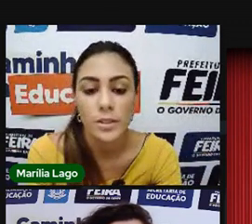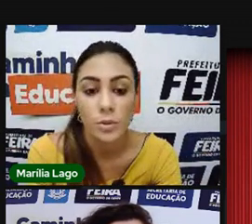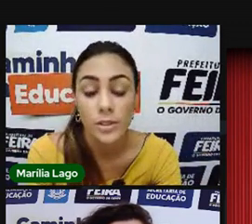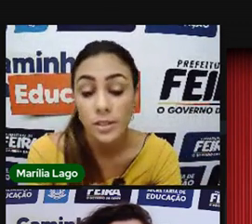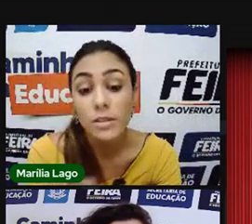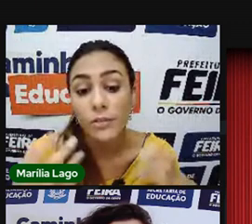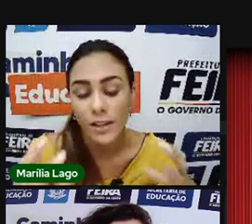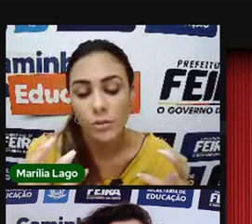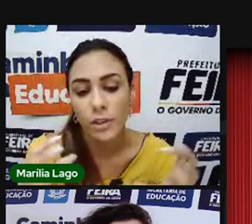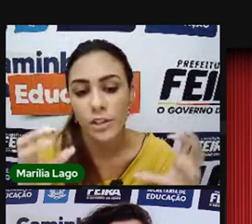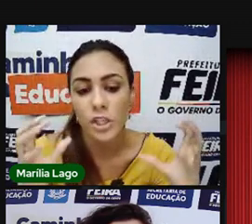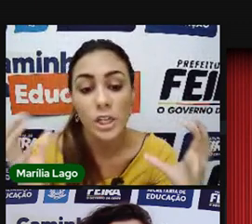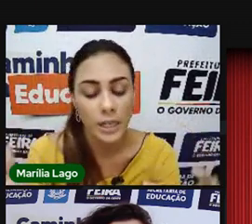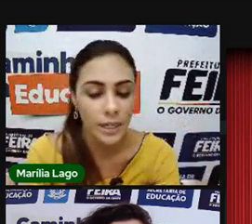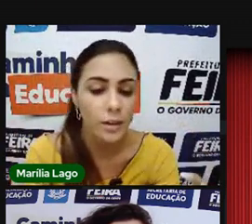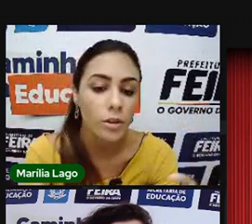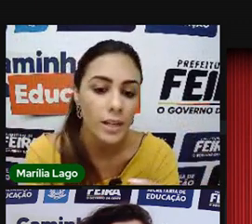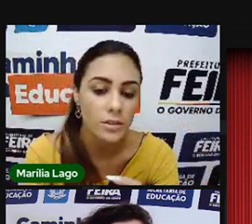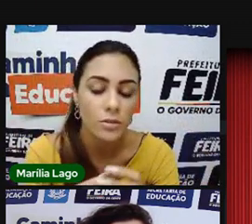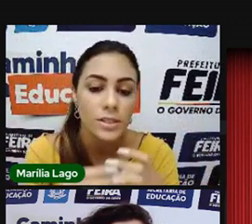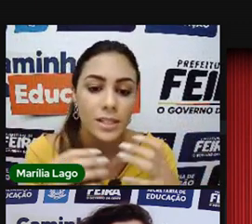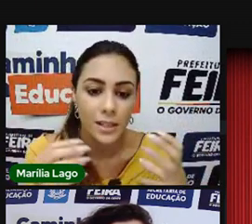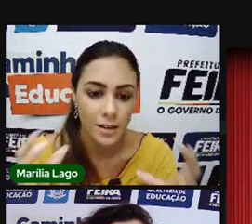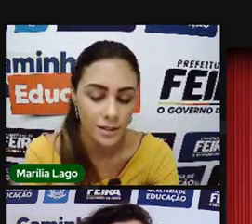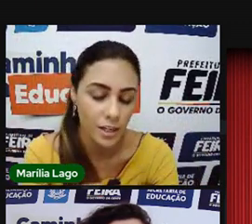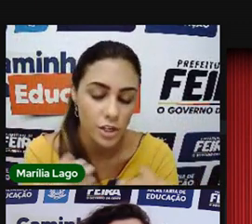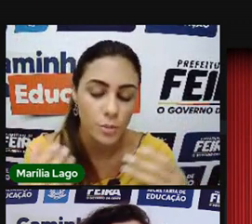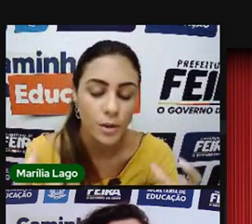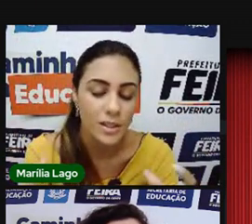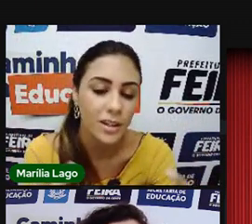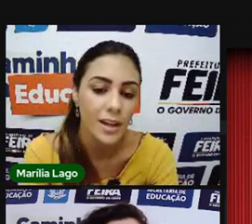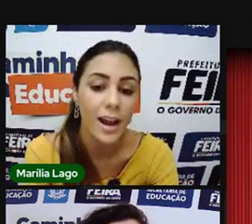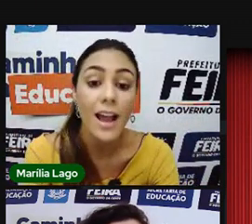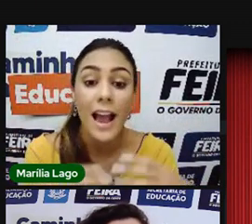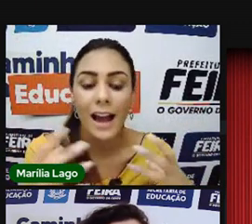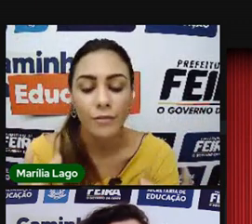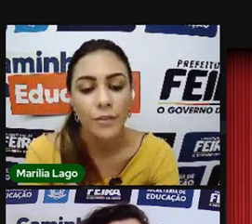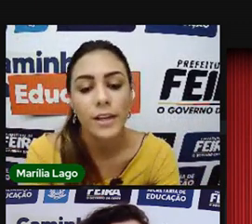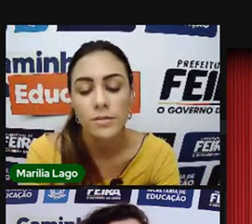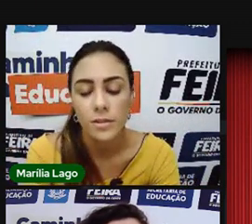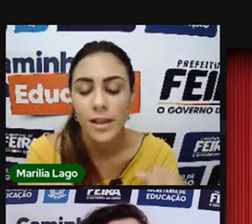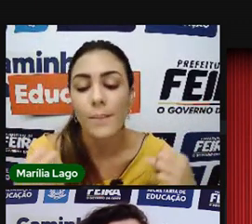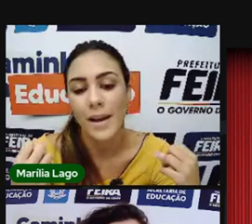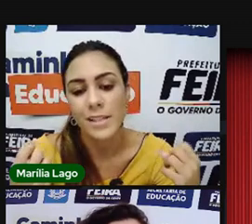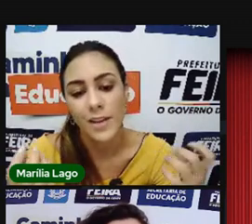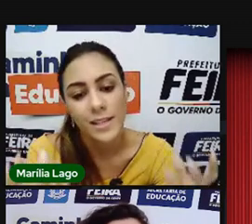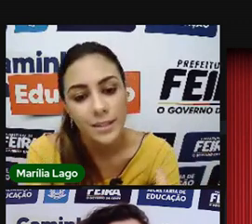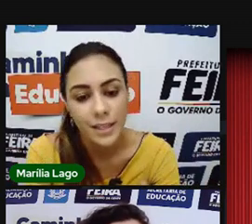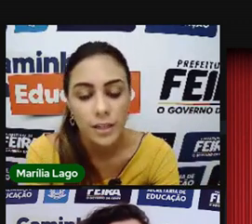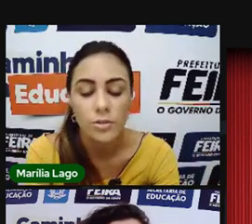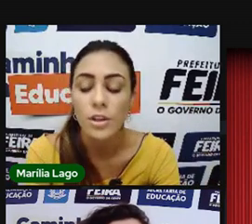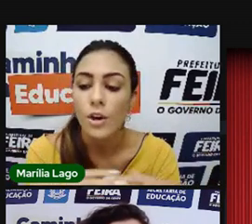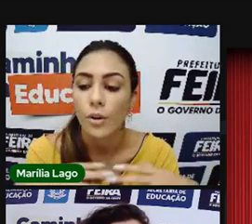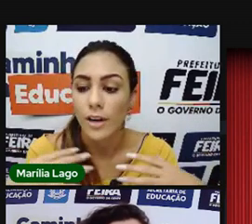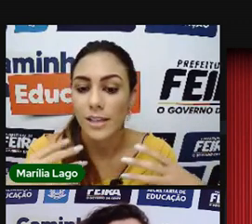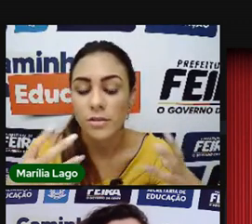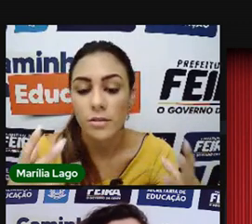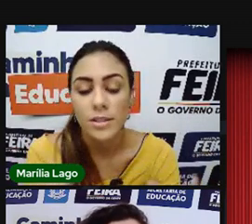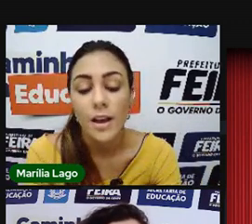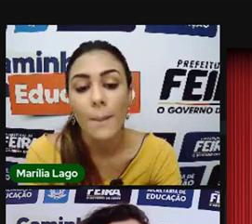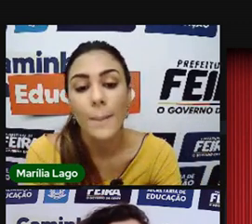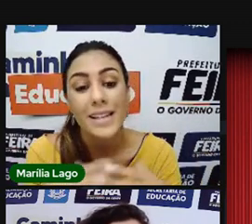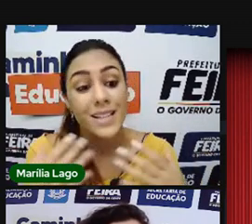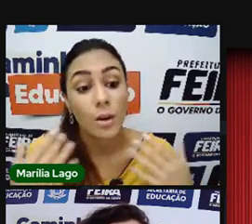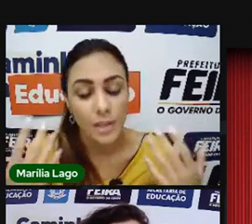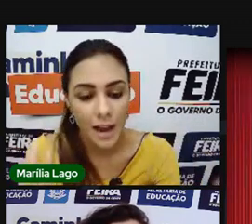outras pessoas. Isso faz com que a gente crie conexões, que a gente possa criar afetos, né, mais verdadeiros,